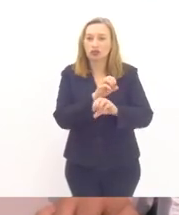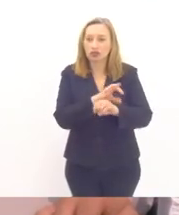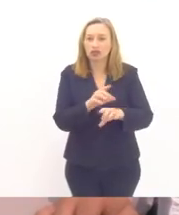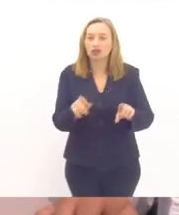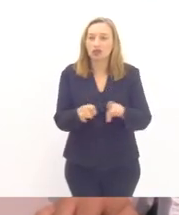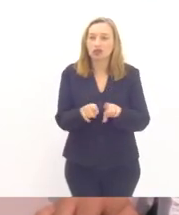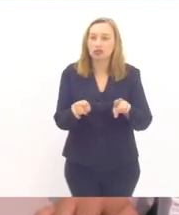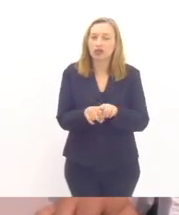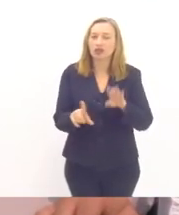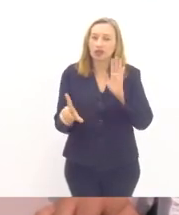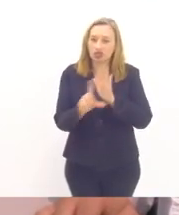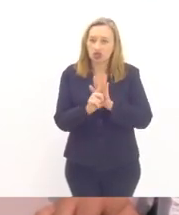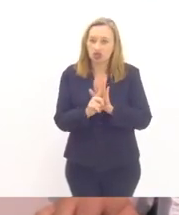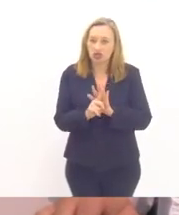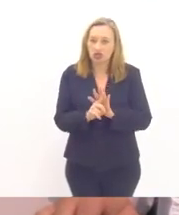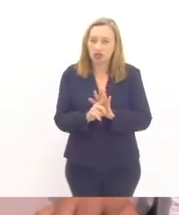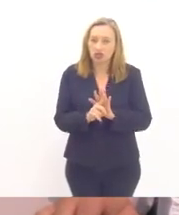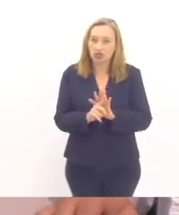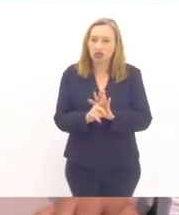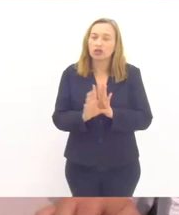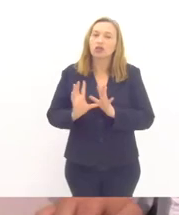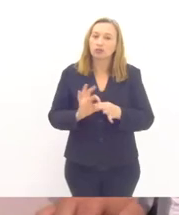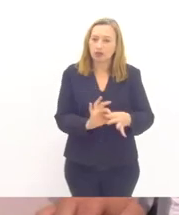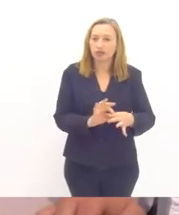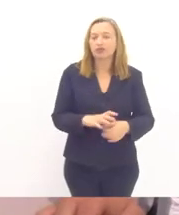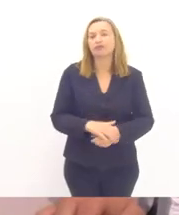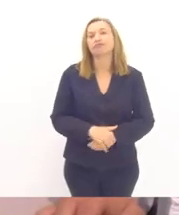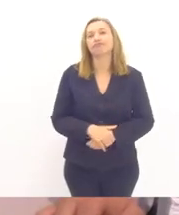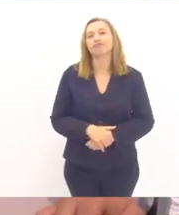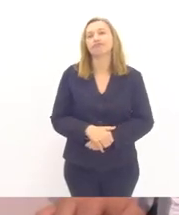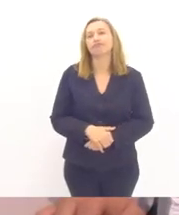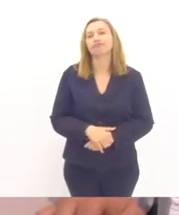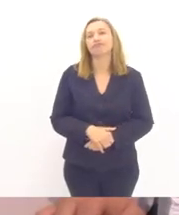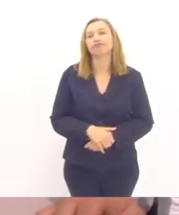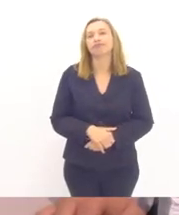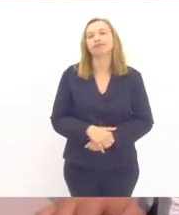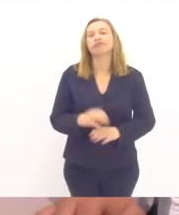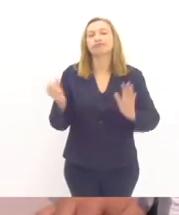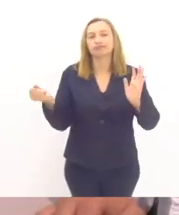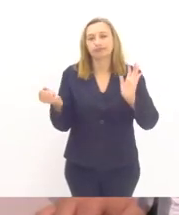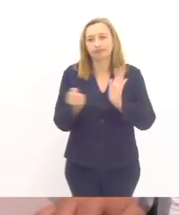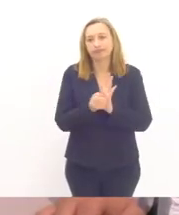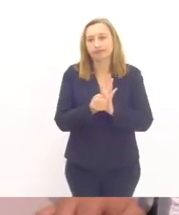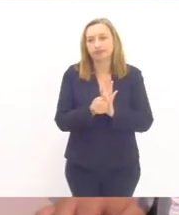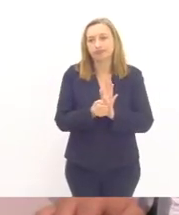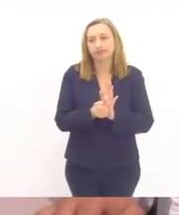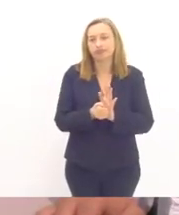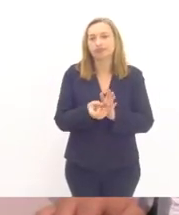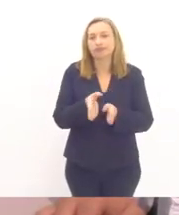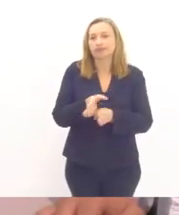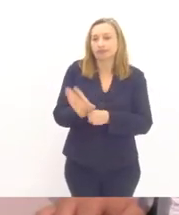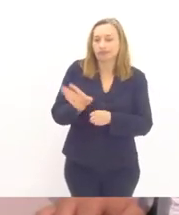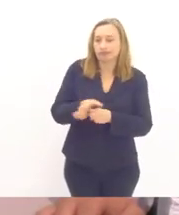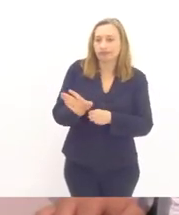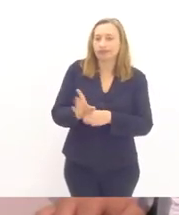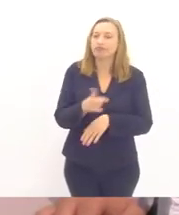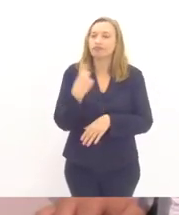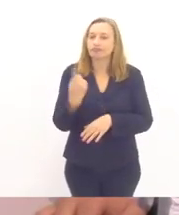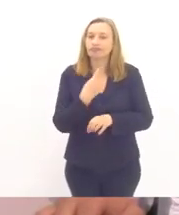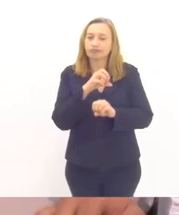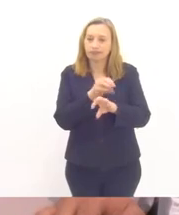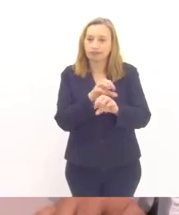das legislações, né, que o complementam, né, e que estabelecem marcos, né, orientadores da nossa